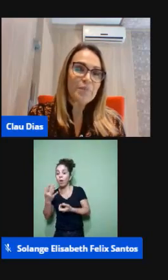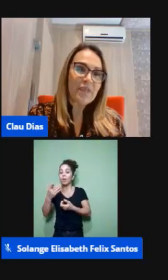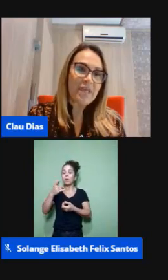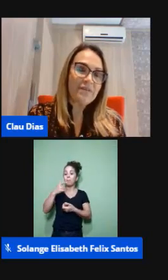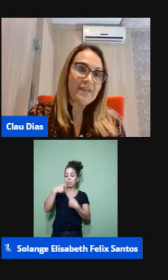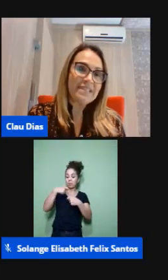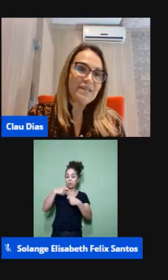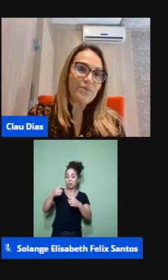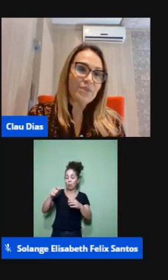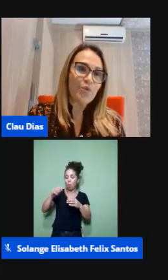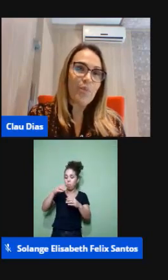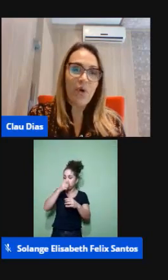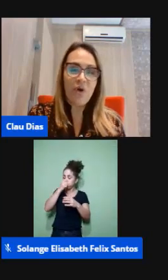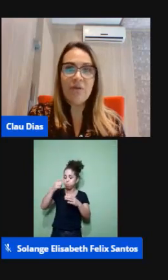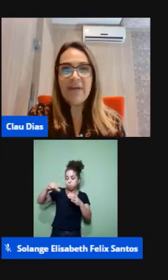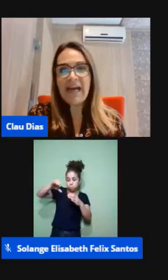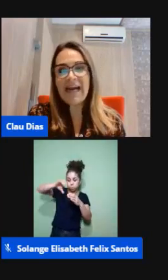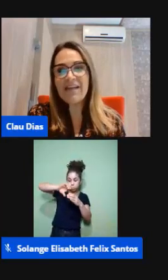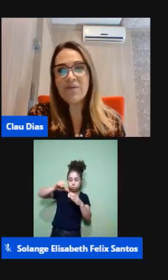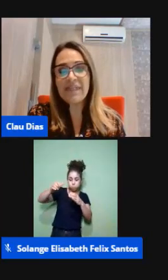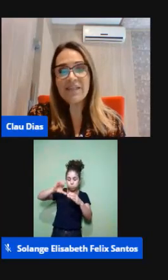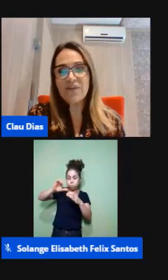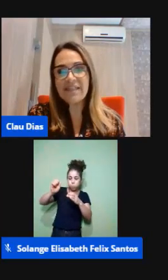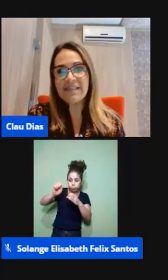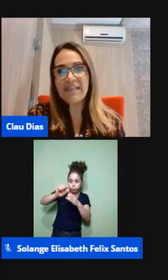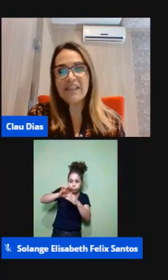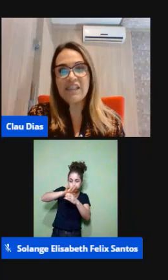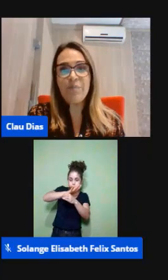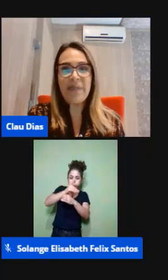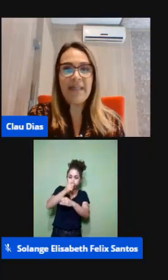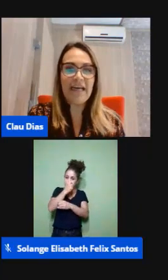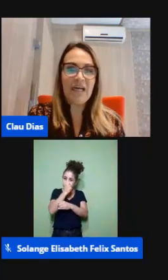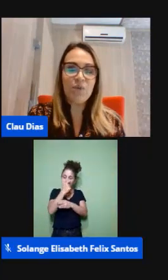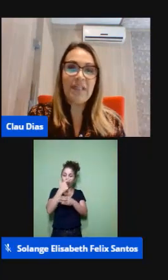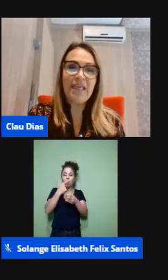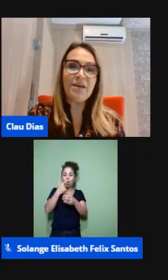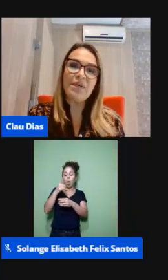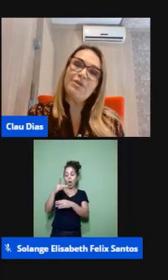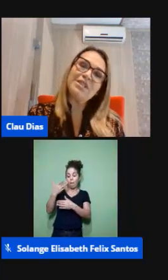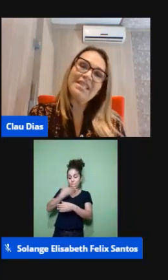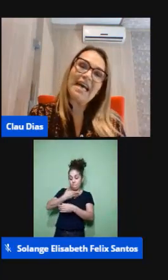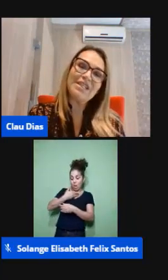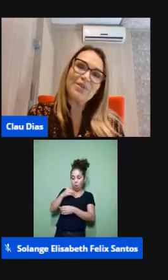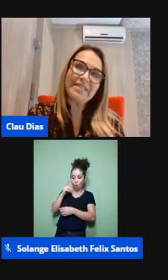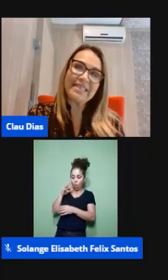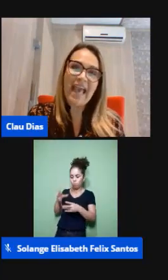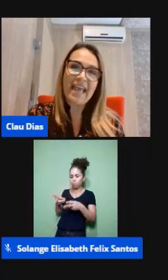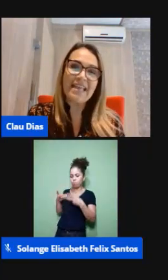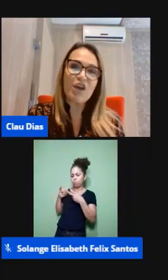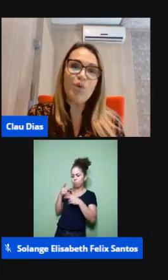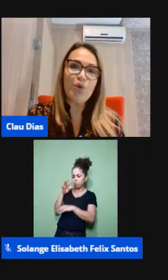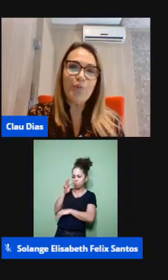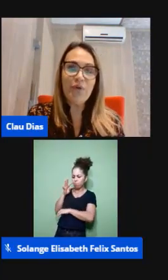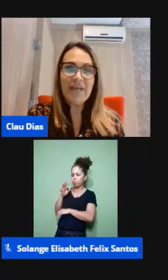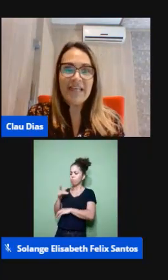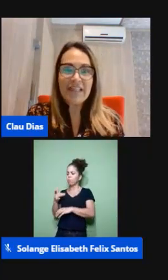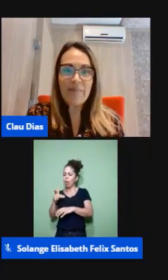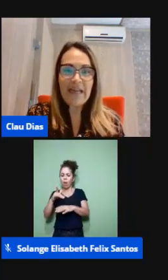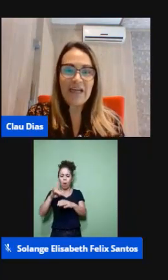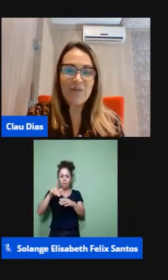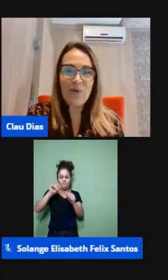coleguinha fazer o seu bolo, aí as outras crianças empilhando ali, que quantidade consegue, né? Um